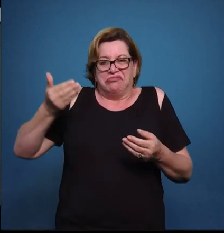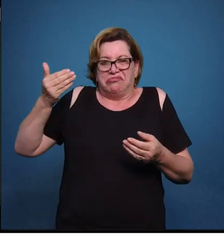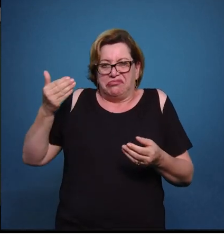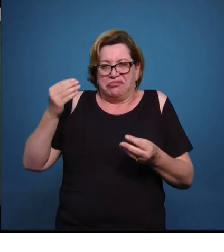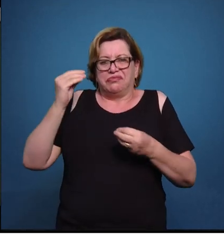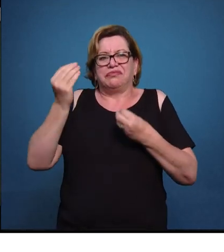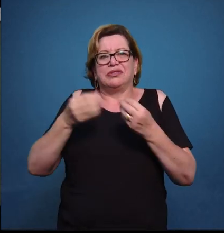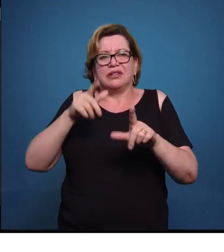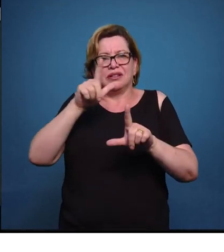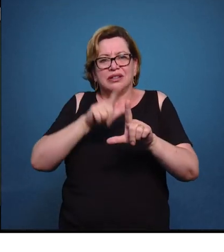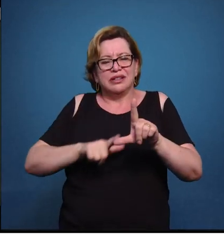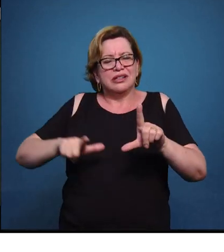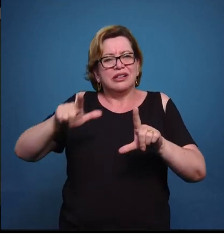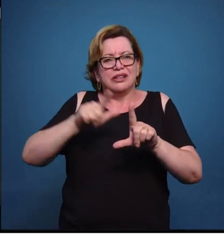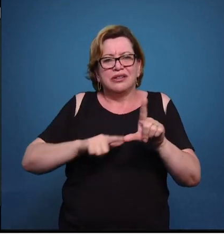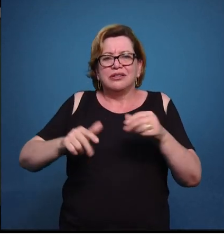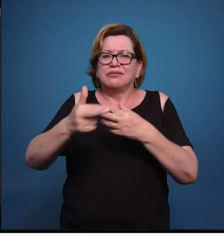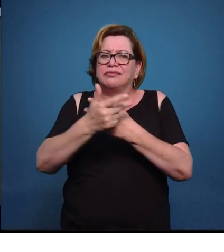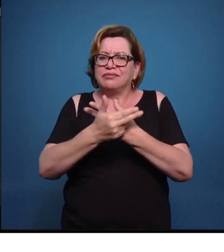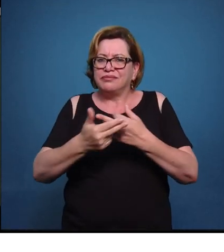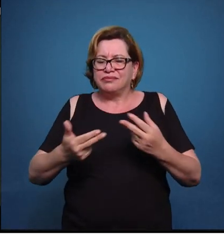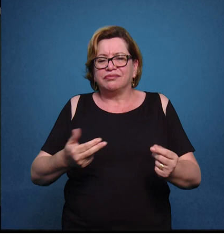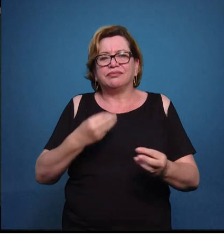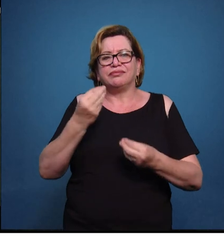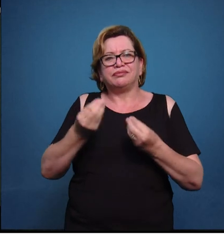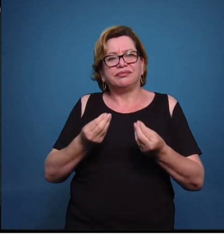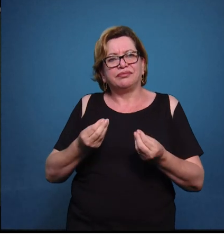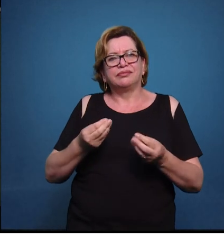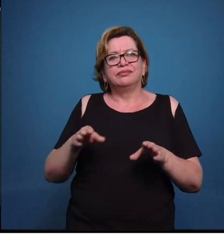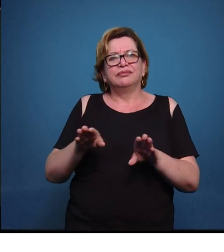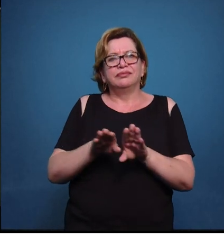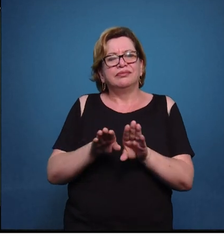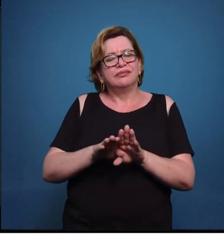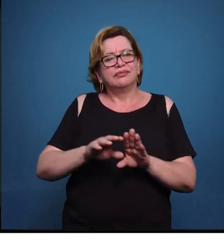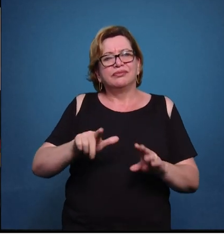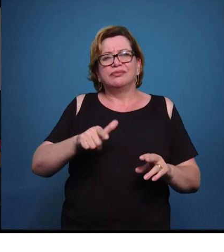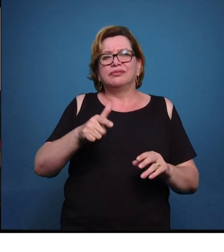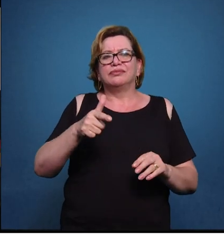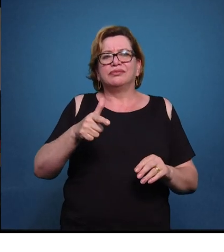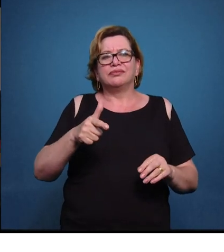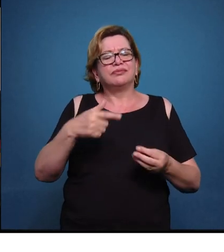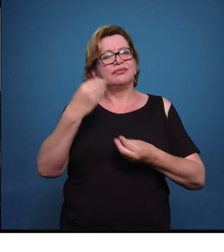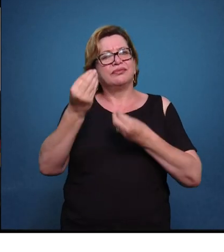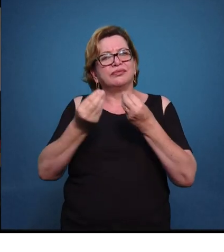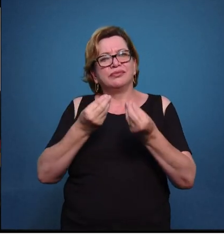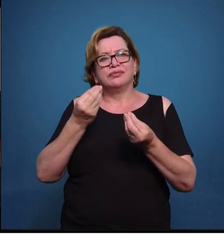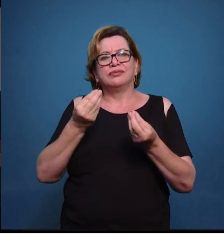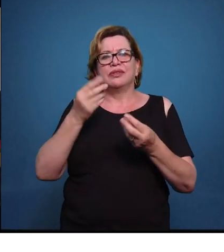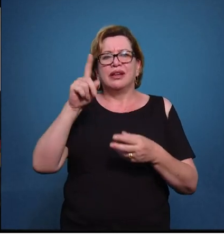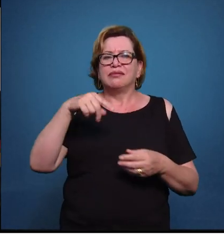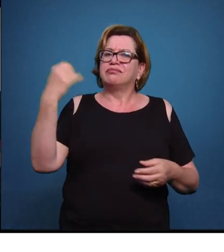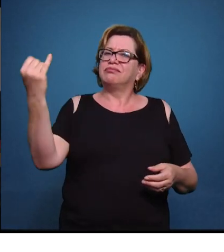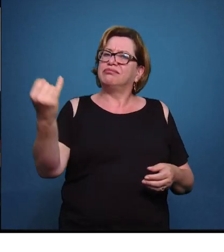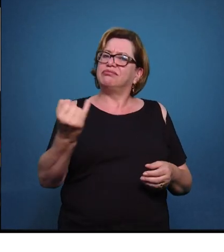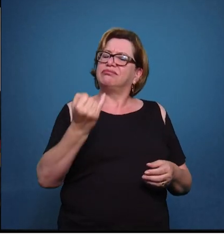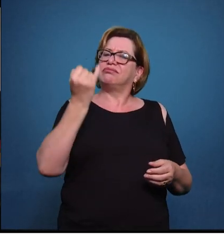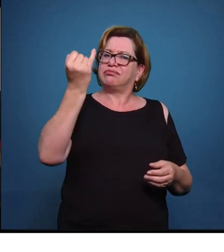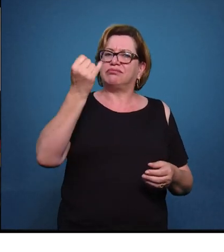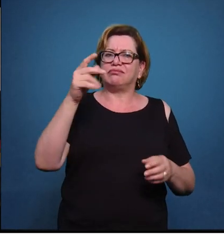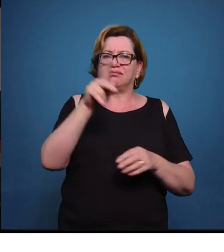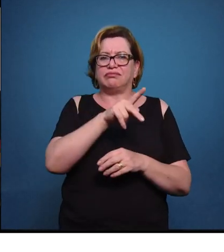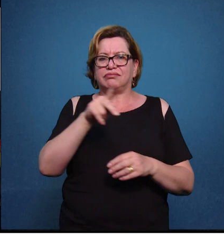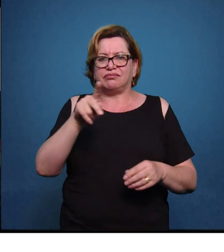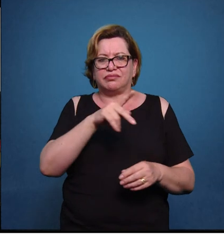literatura das epopeias de autores nacionais ou de internacionais. Torno a dizer, é importante que o professor